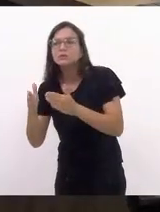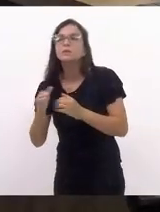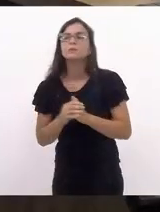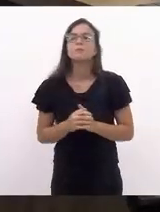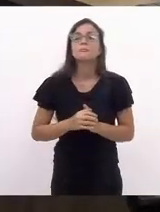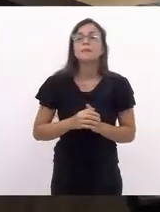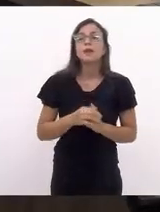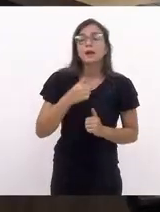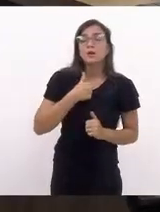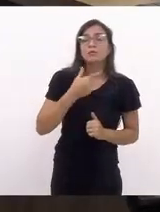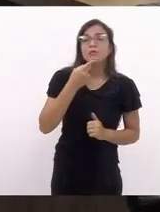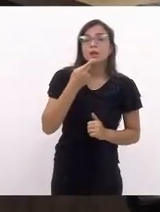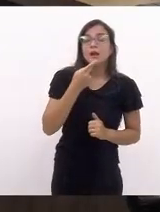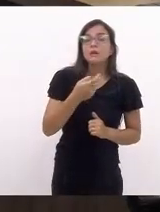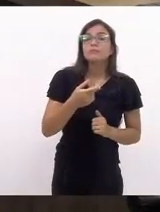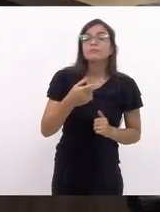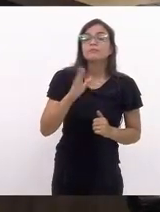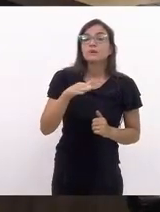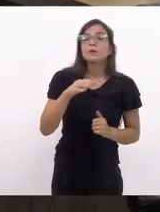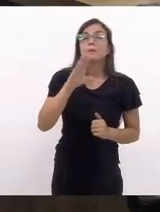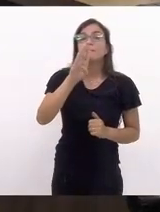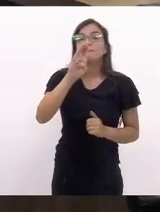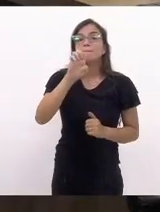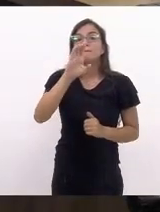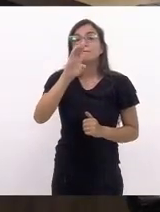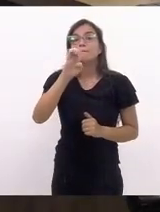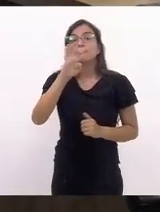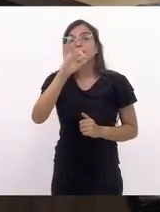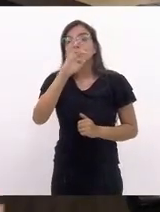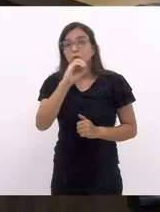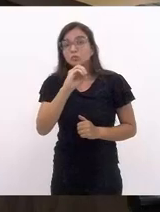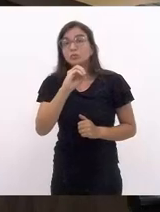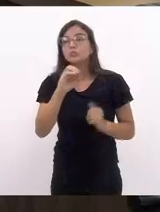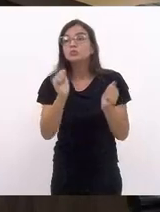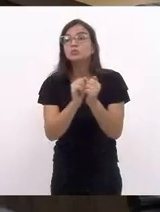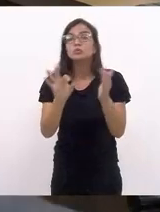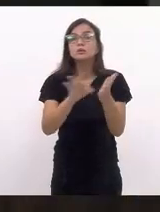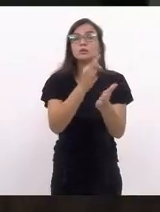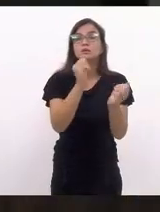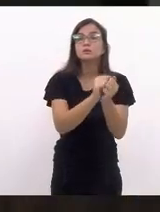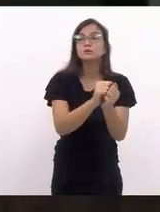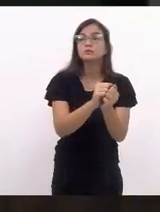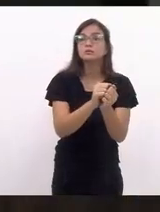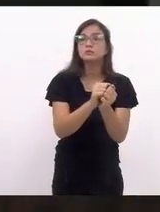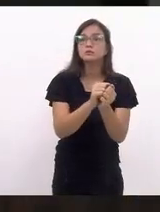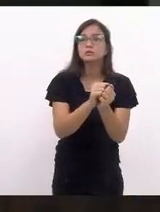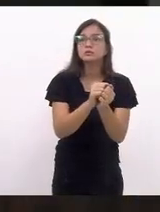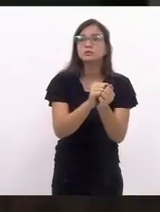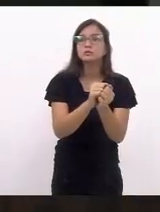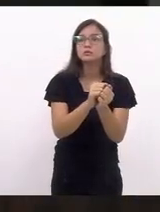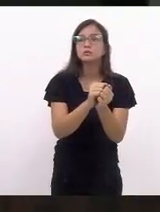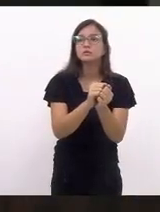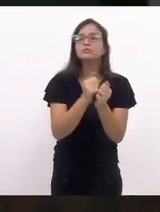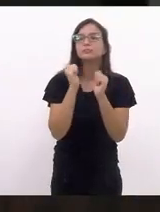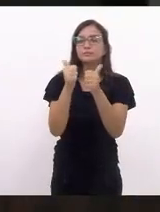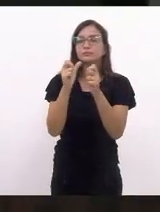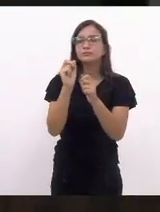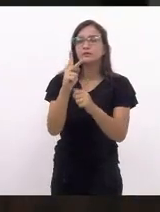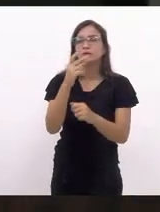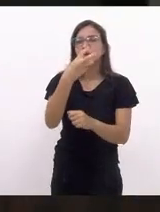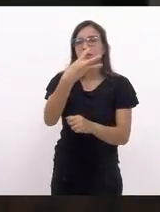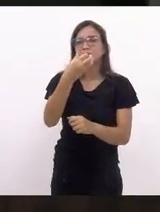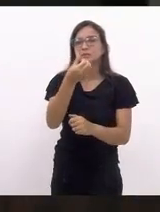retificar que o deputado Beto é coautor agência pede para republicar o projeto